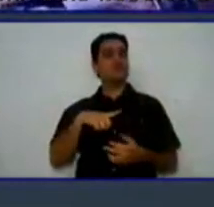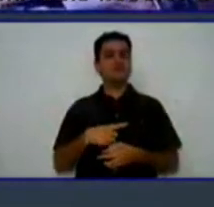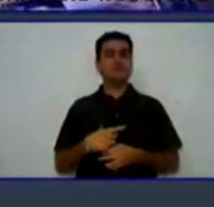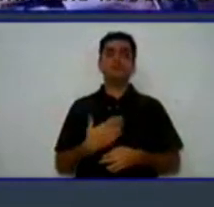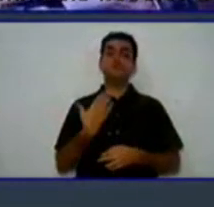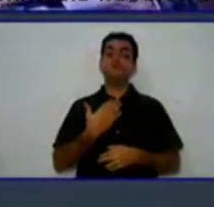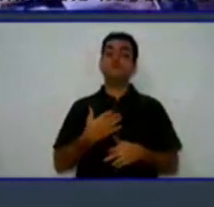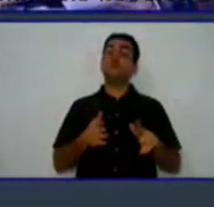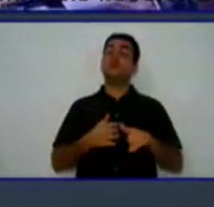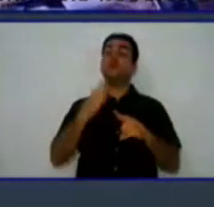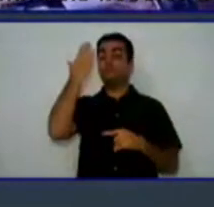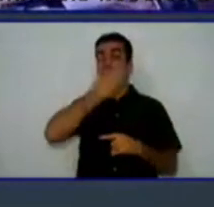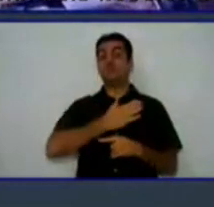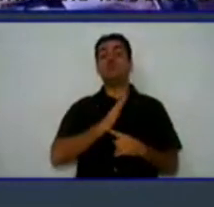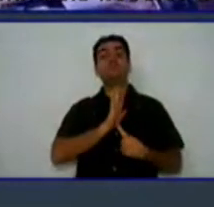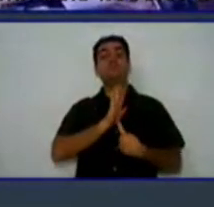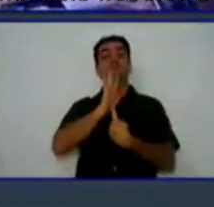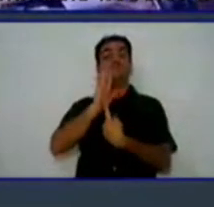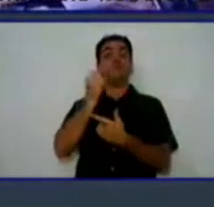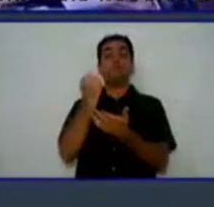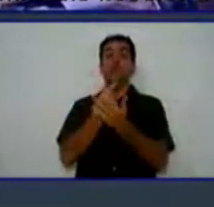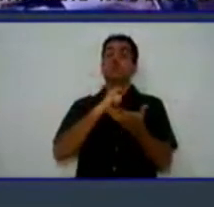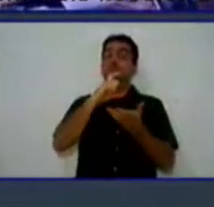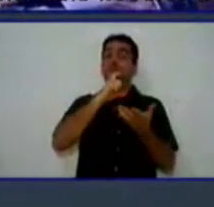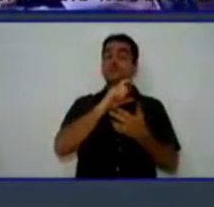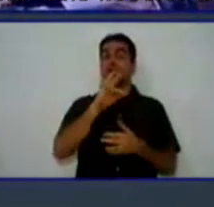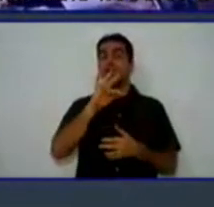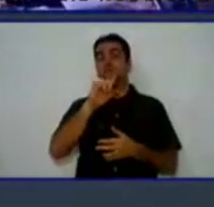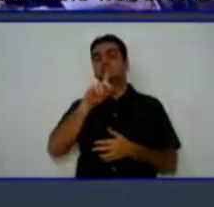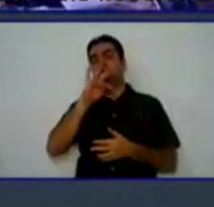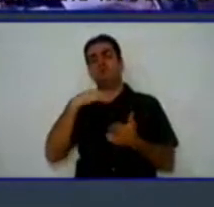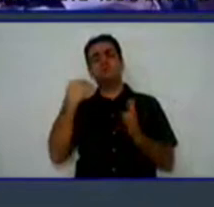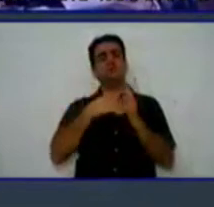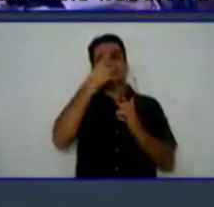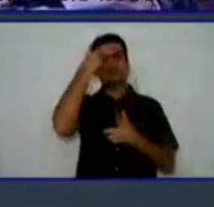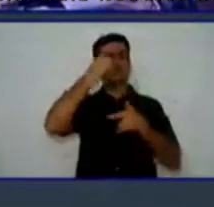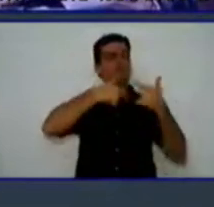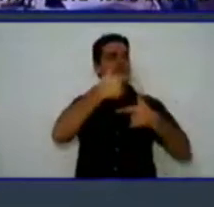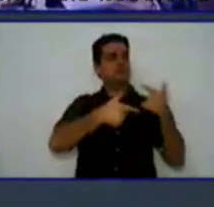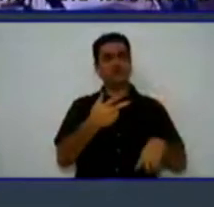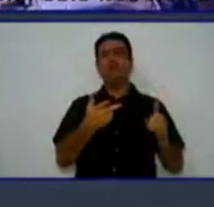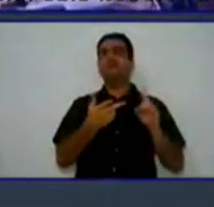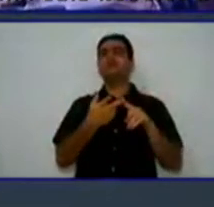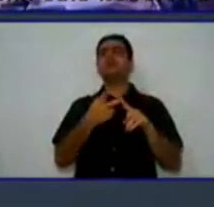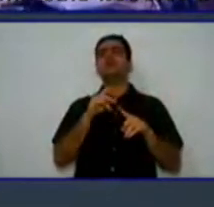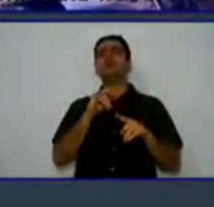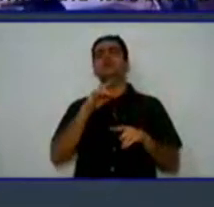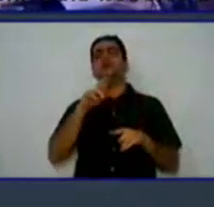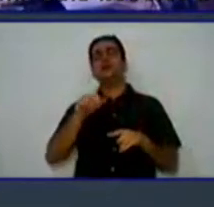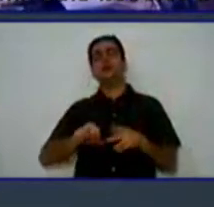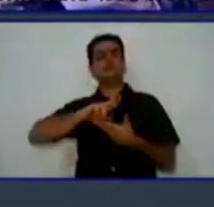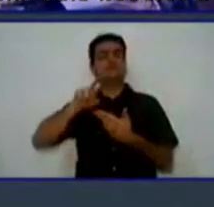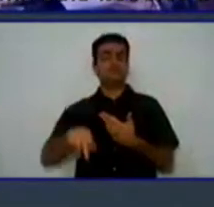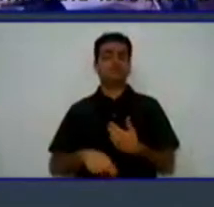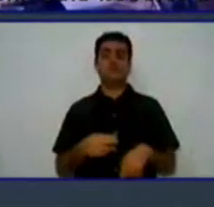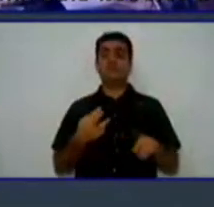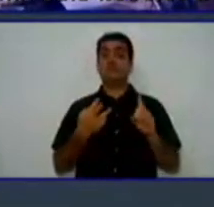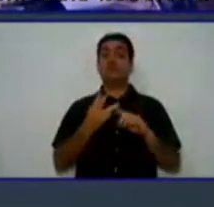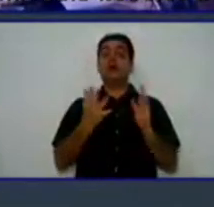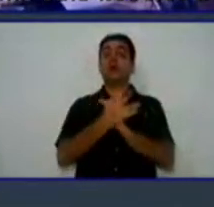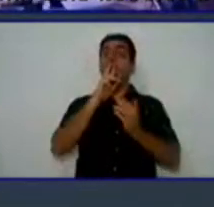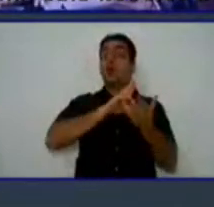a comprovação do pagamento do FGTS de todos os funcionários, comprovação das RAIs,